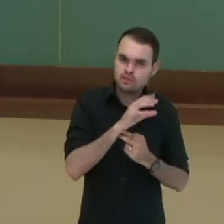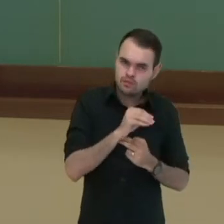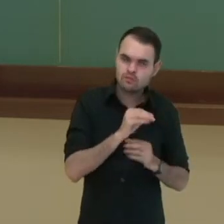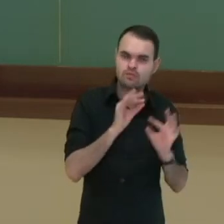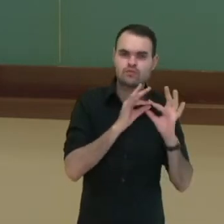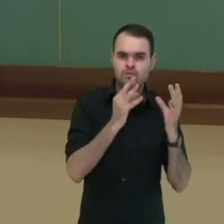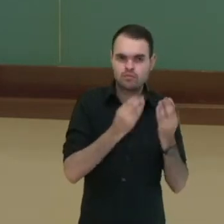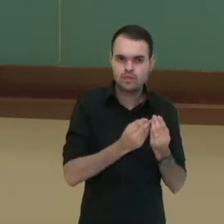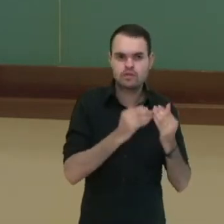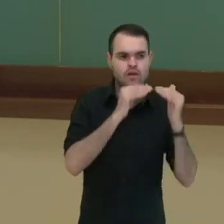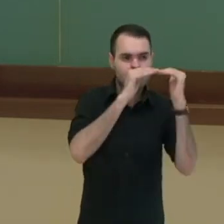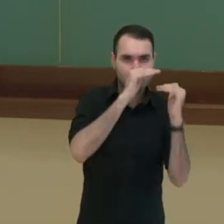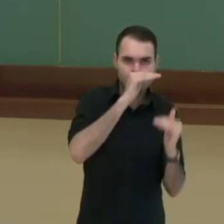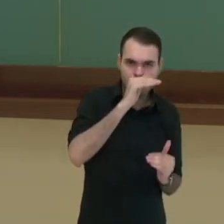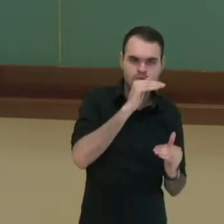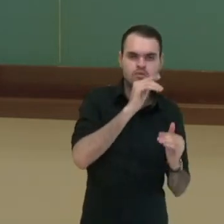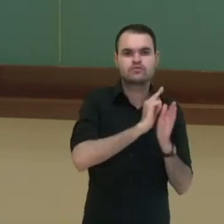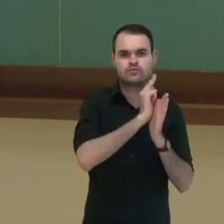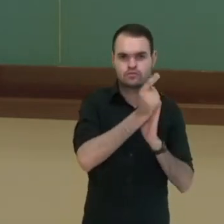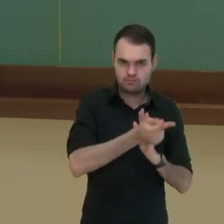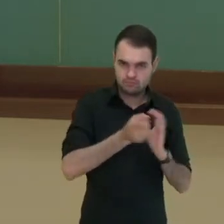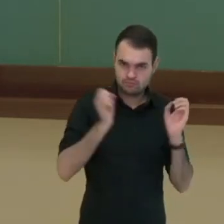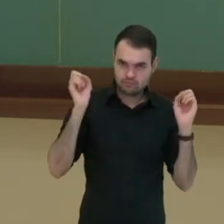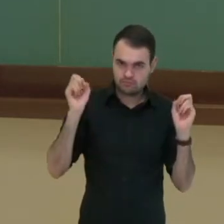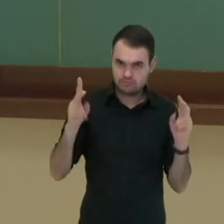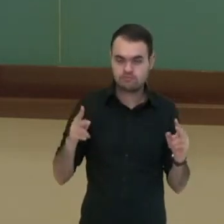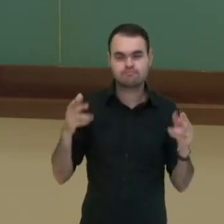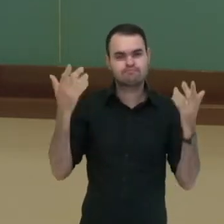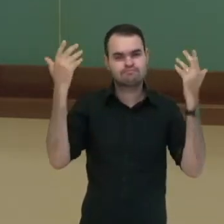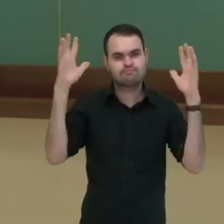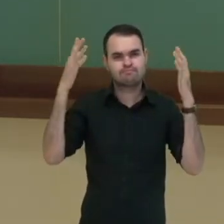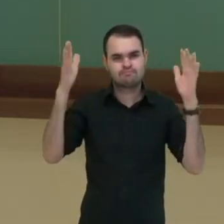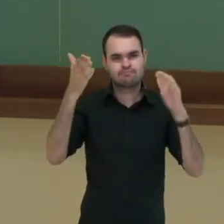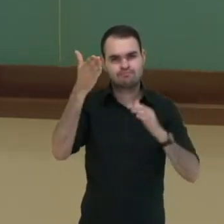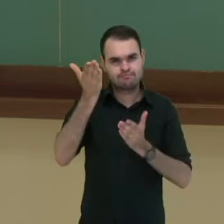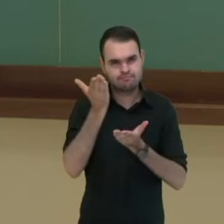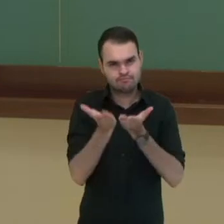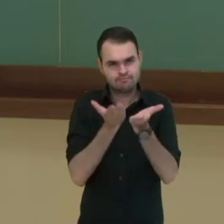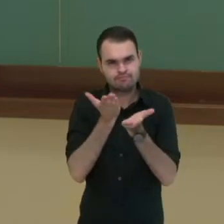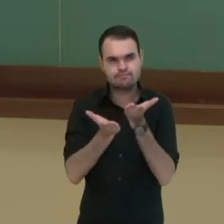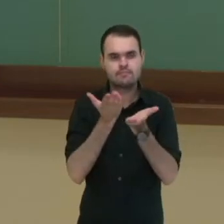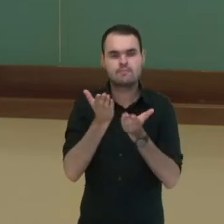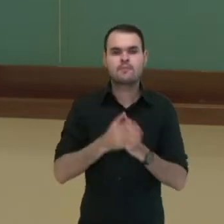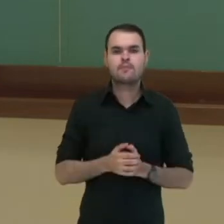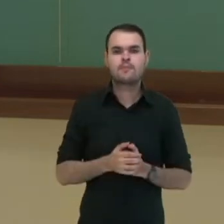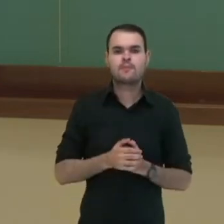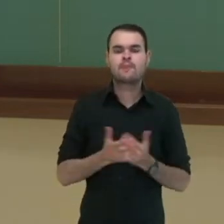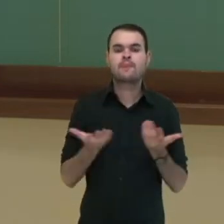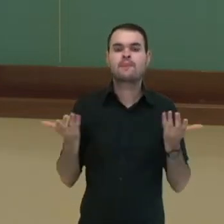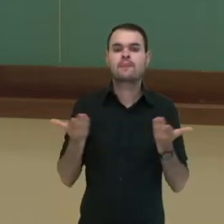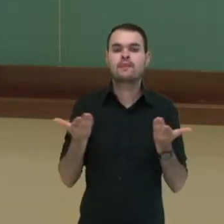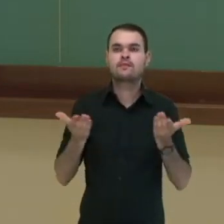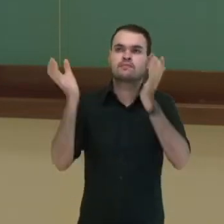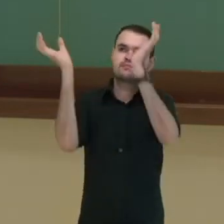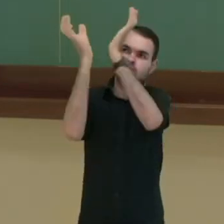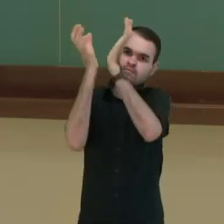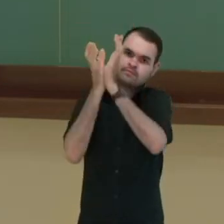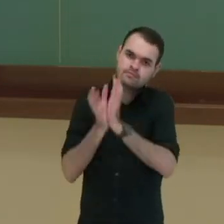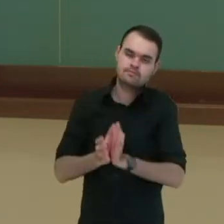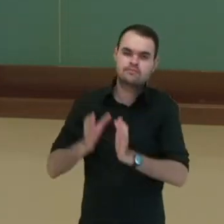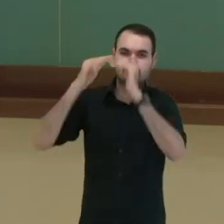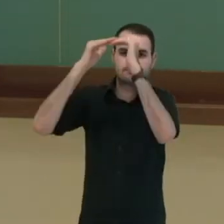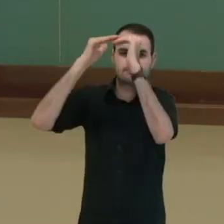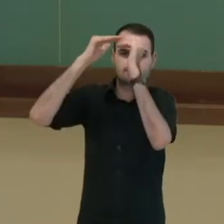gênero e tal. Beleza? Parabéns, então, pela sua dedicação desde já. Então, categorias taxonômicas, ou